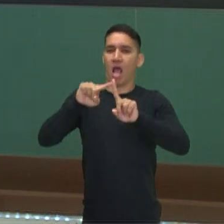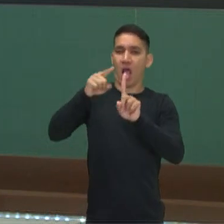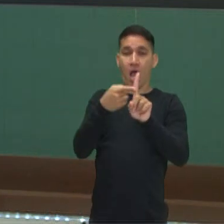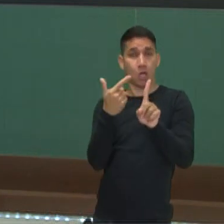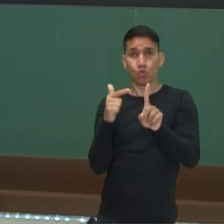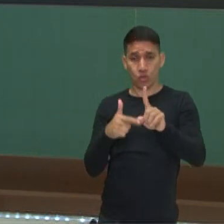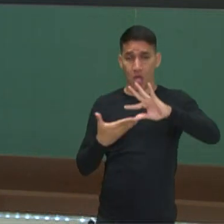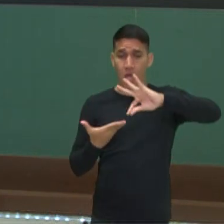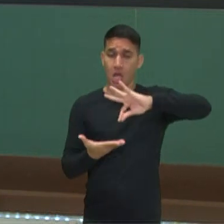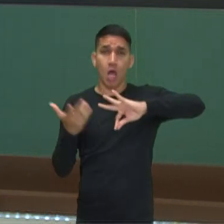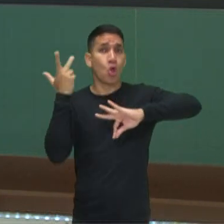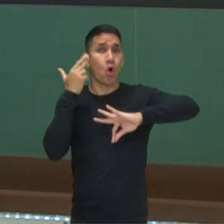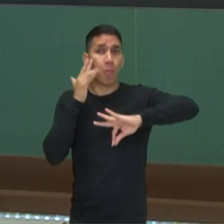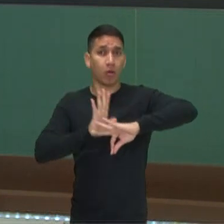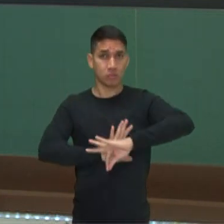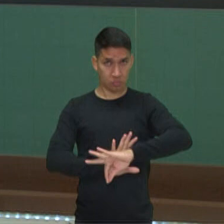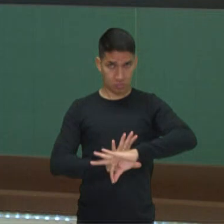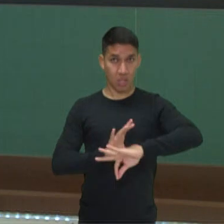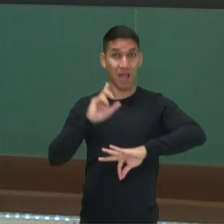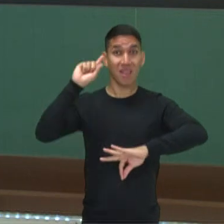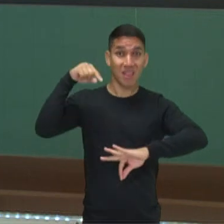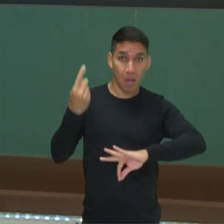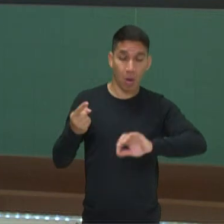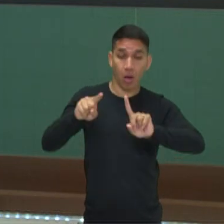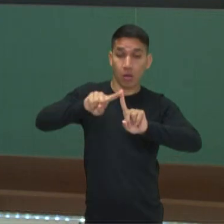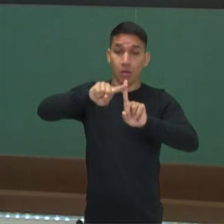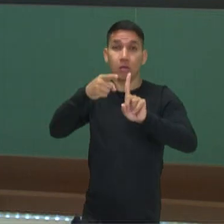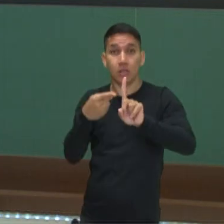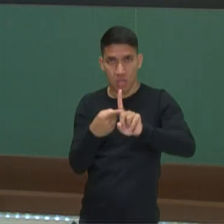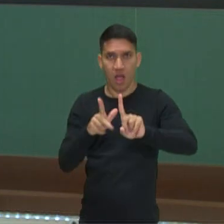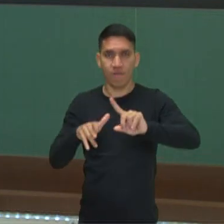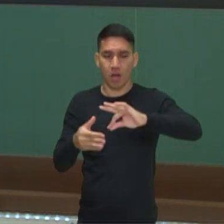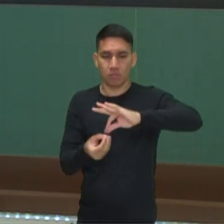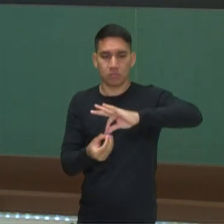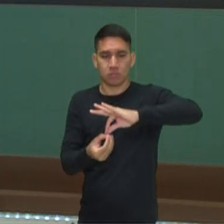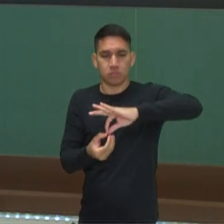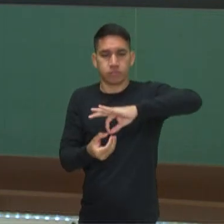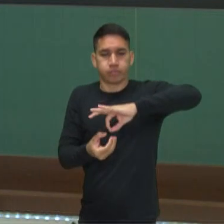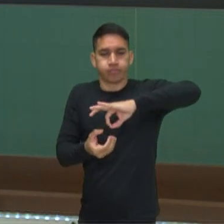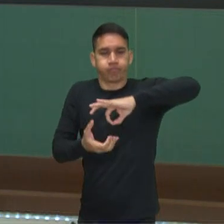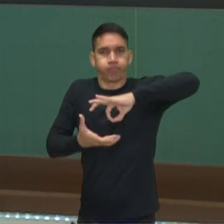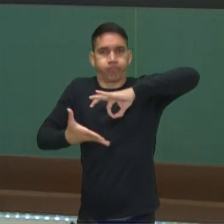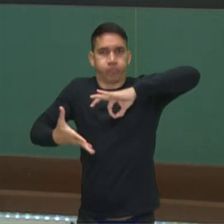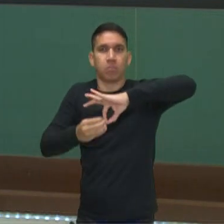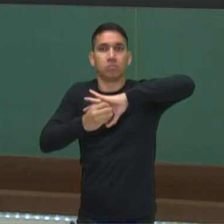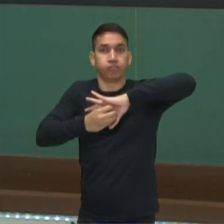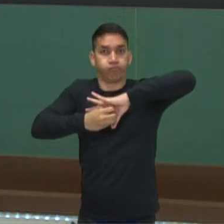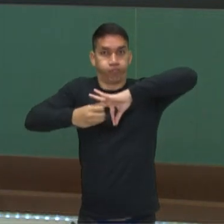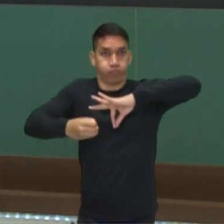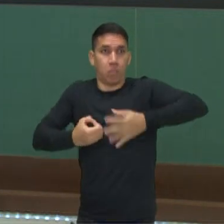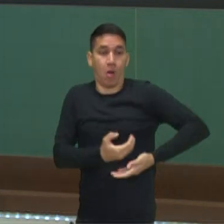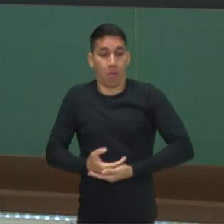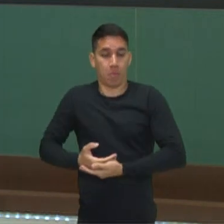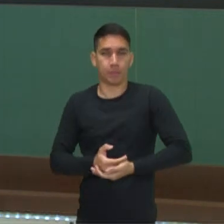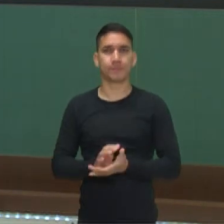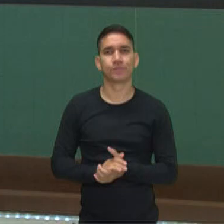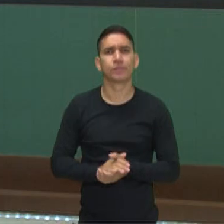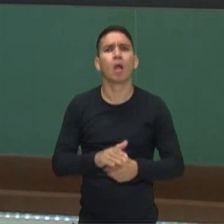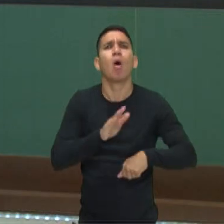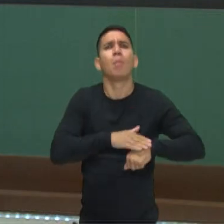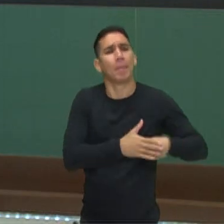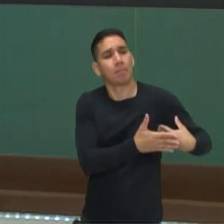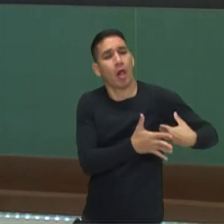certo tamanho. Depois, quando ela engravida, ele vai se esticando, comportando aquele bebê ali. Na